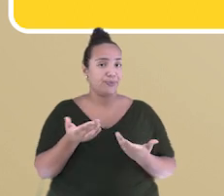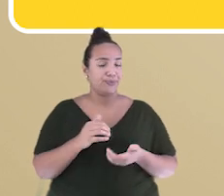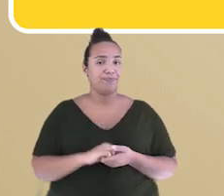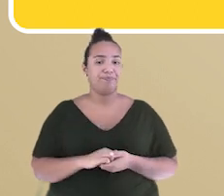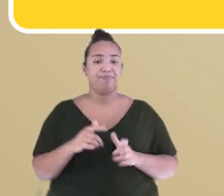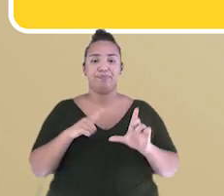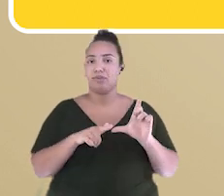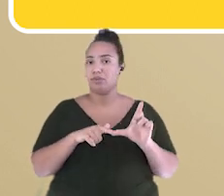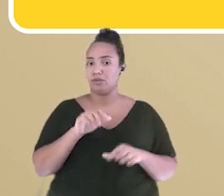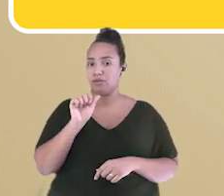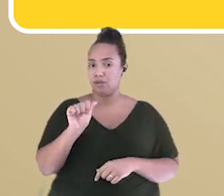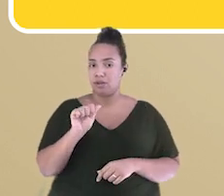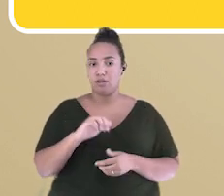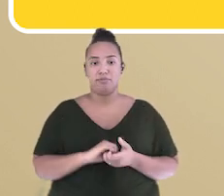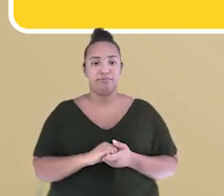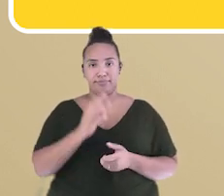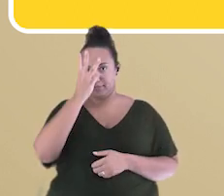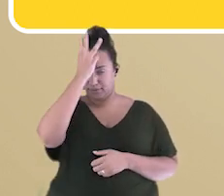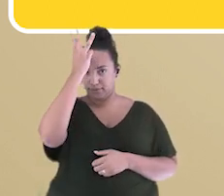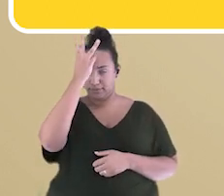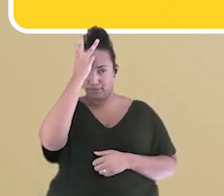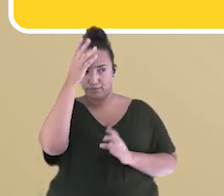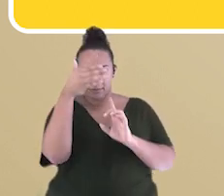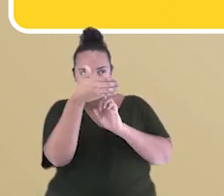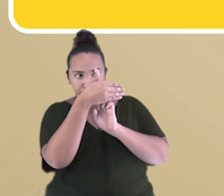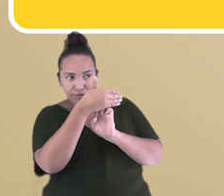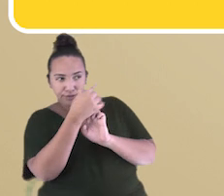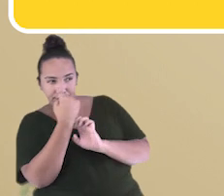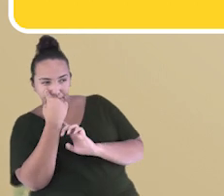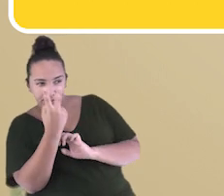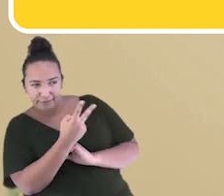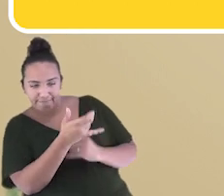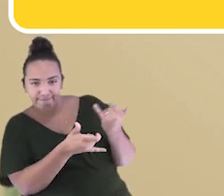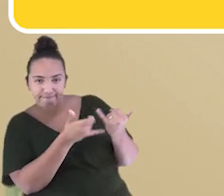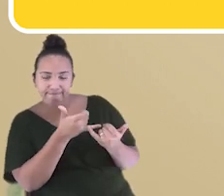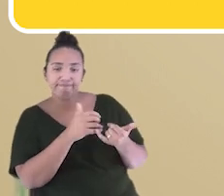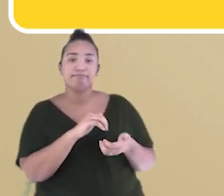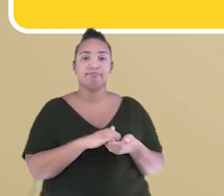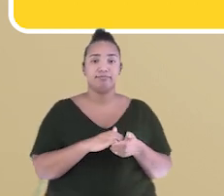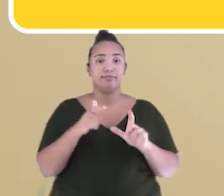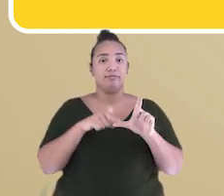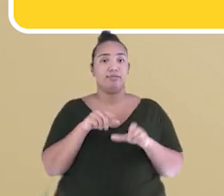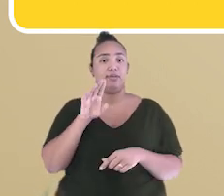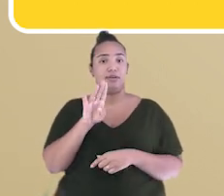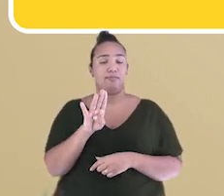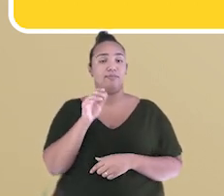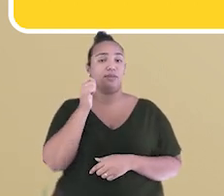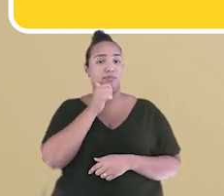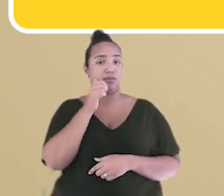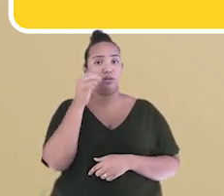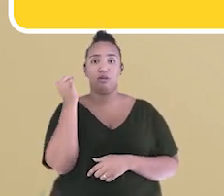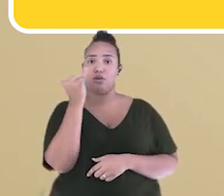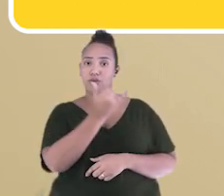Cascão? Letra A. Cebolinha estava escondido e viu os dois brincando? Letra B. a